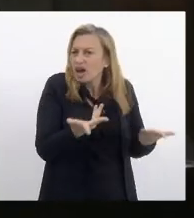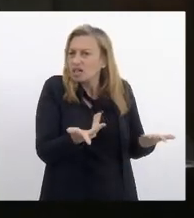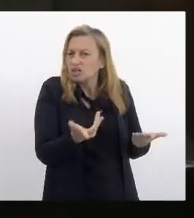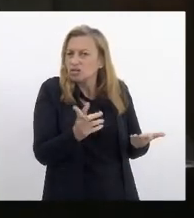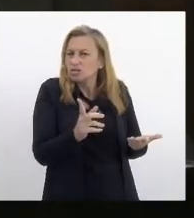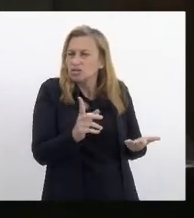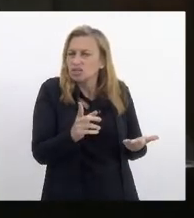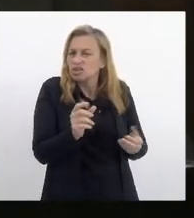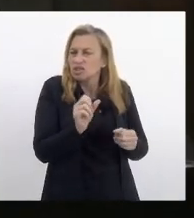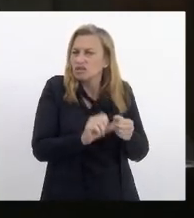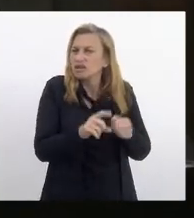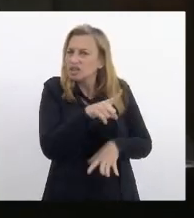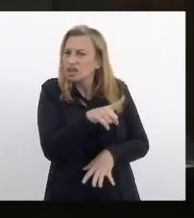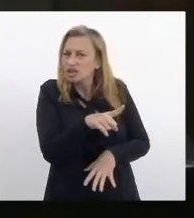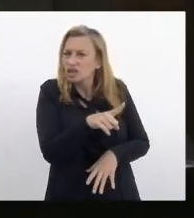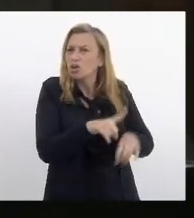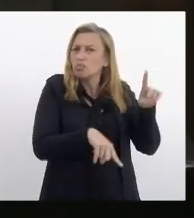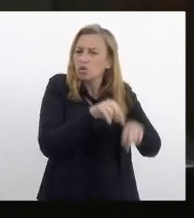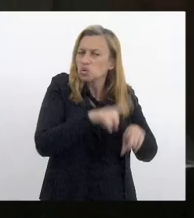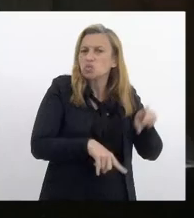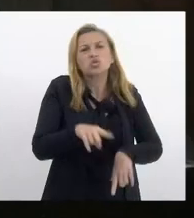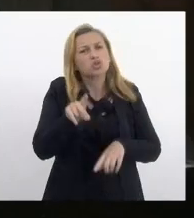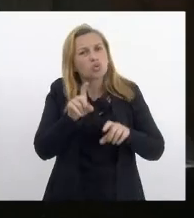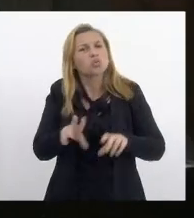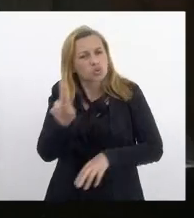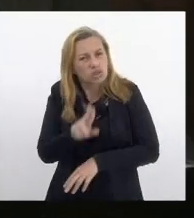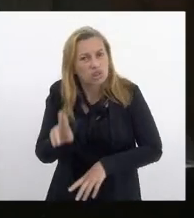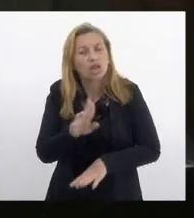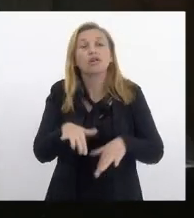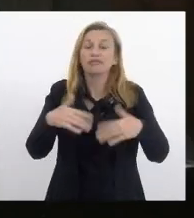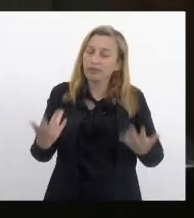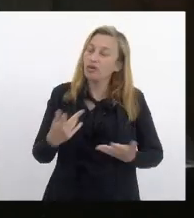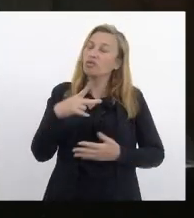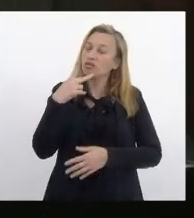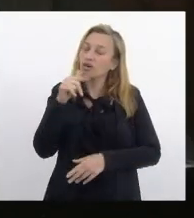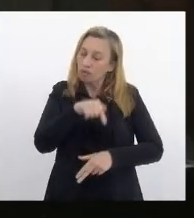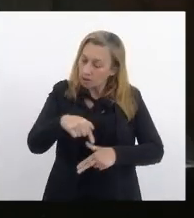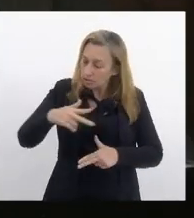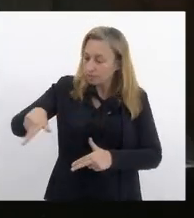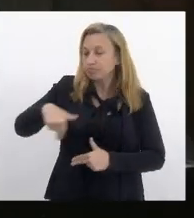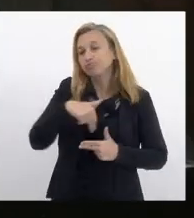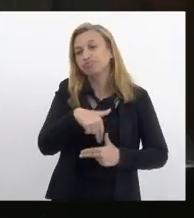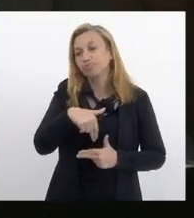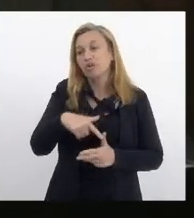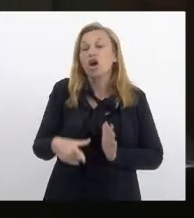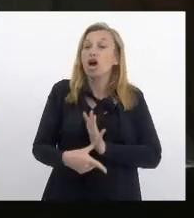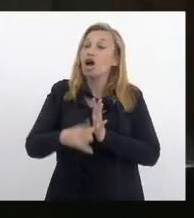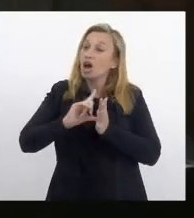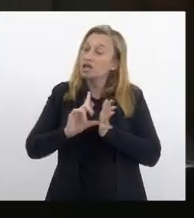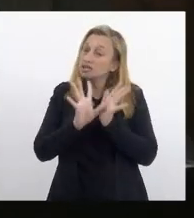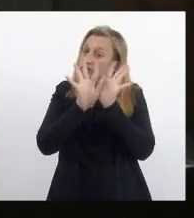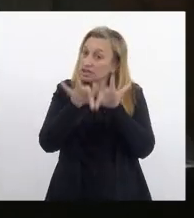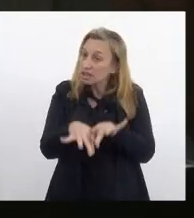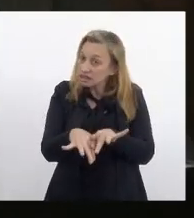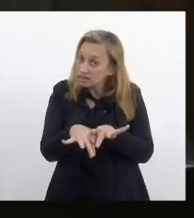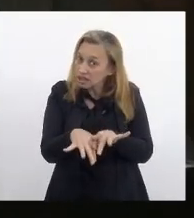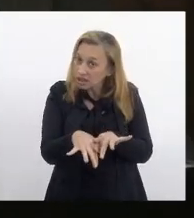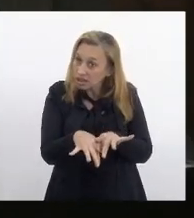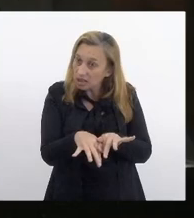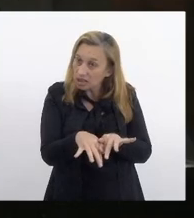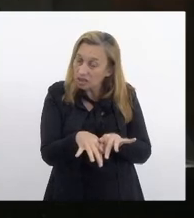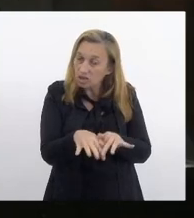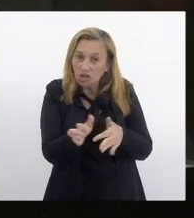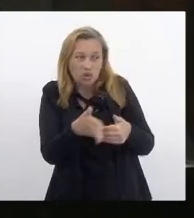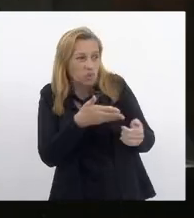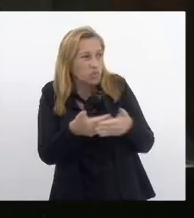que eles estão fazendo, equipamentos que eles estão usando. Então, eu faço aqui da tribuna, antes de desfechar